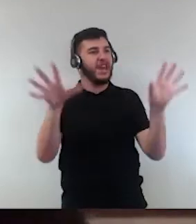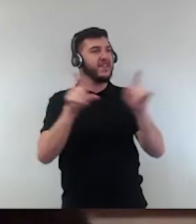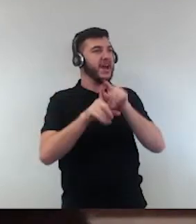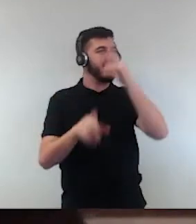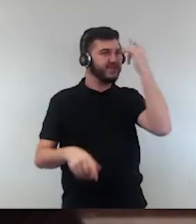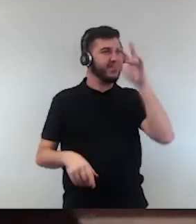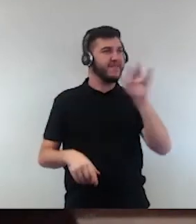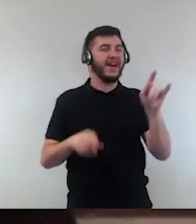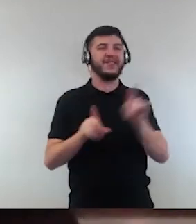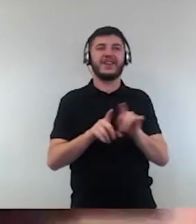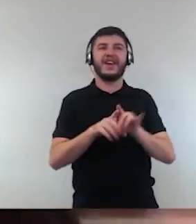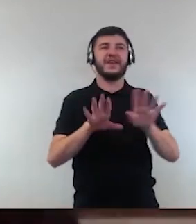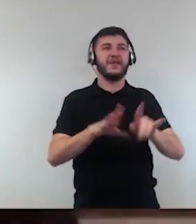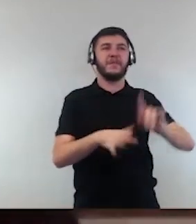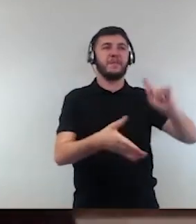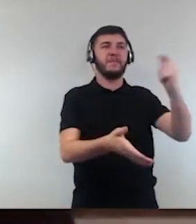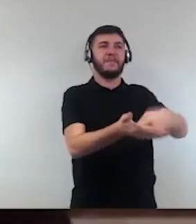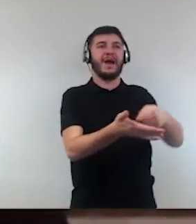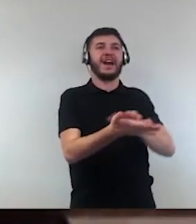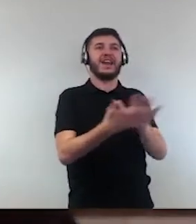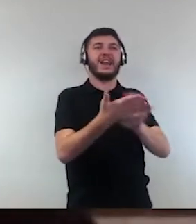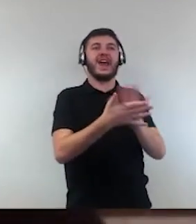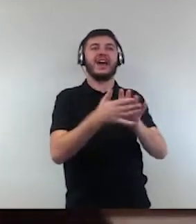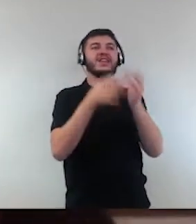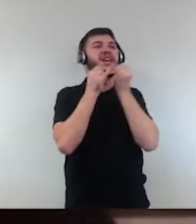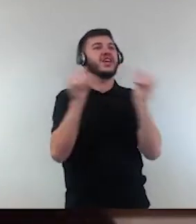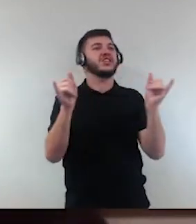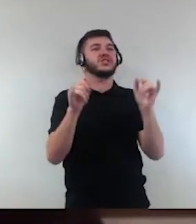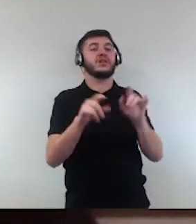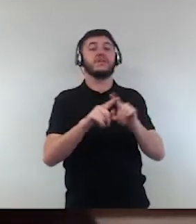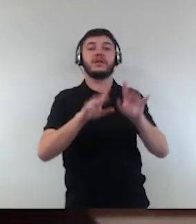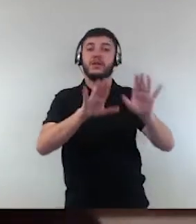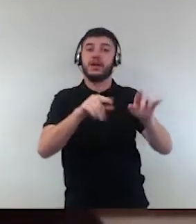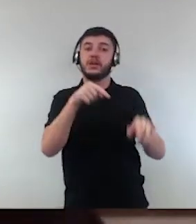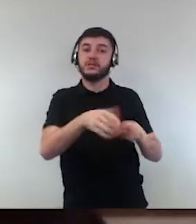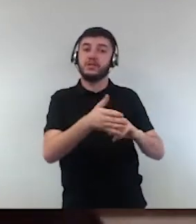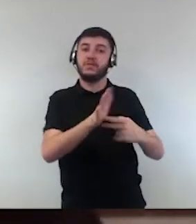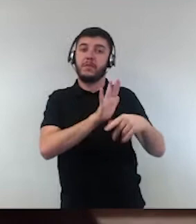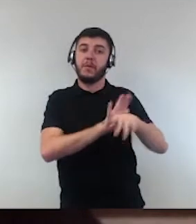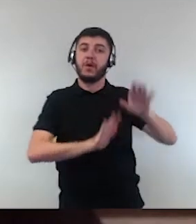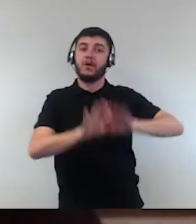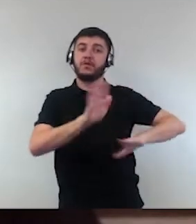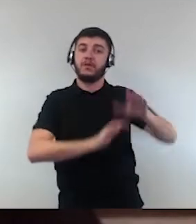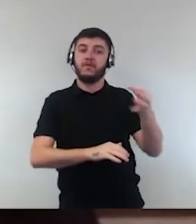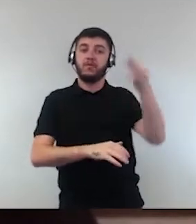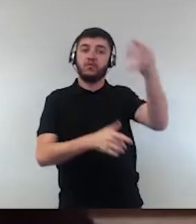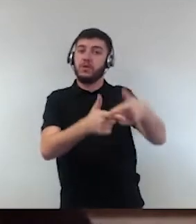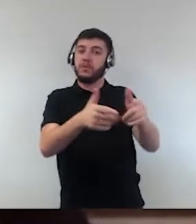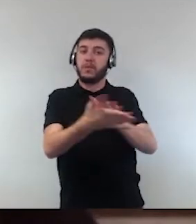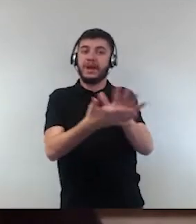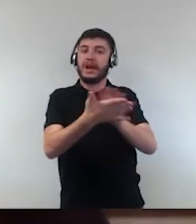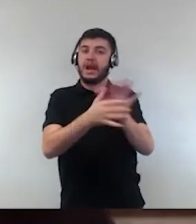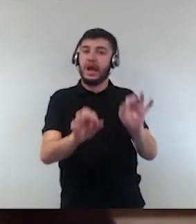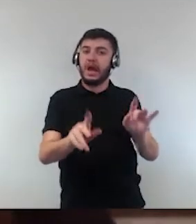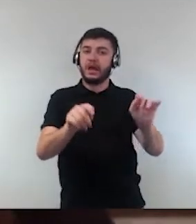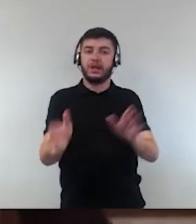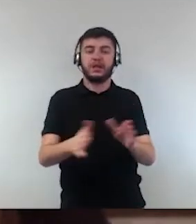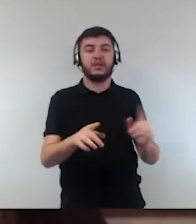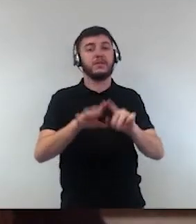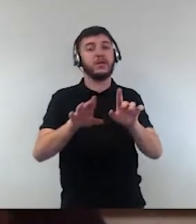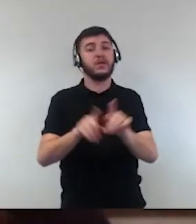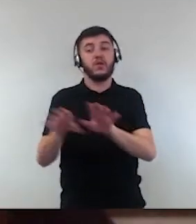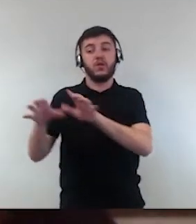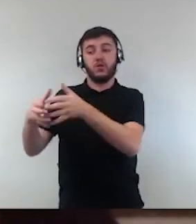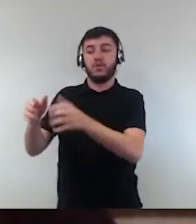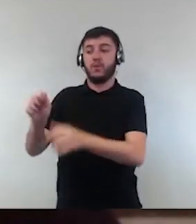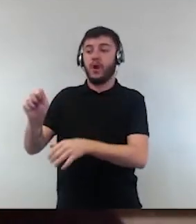assim, mas sim uma cautela para que não haja um problema maior futuro. Mas e o pessoal do Grupo A? O pessoal do Grupo A ele já tem um contrato de demanda de